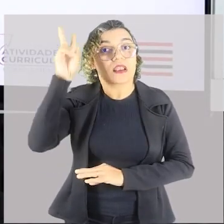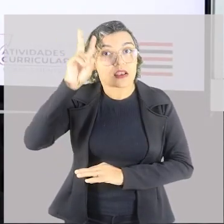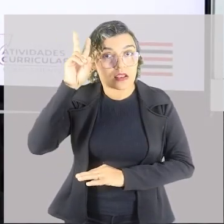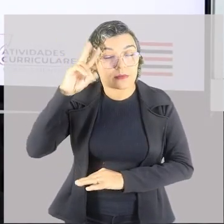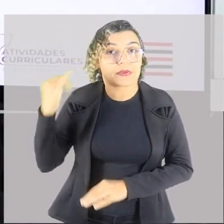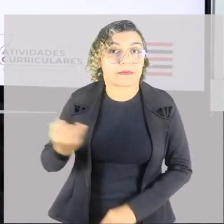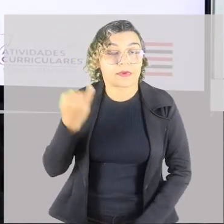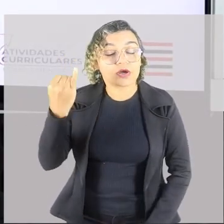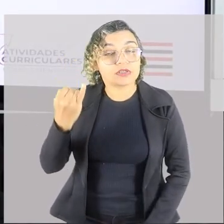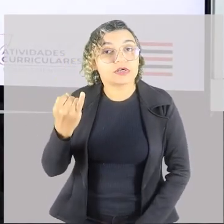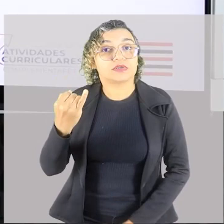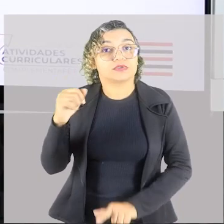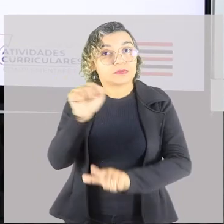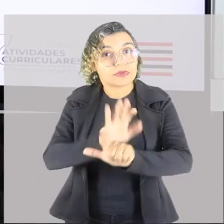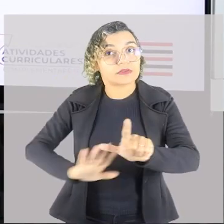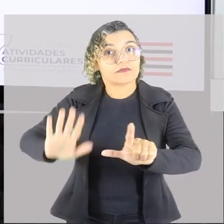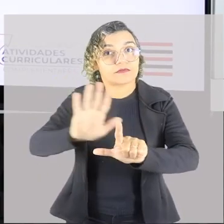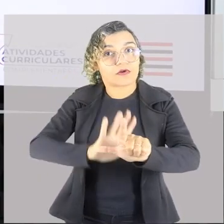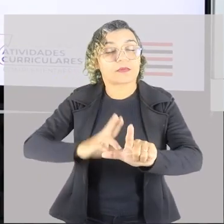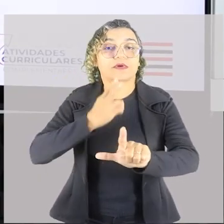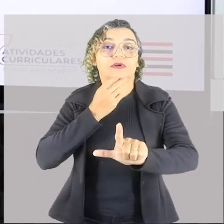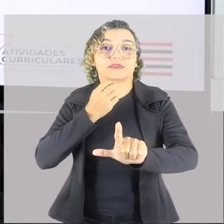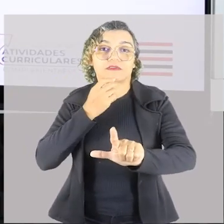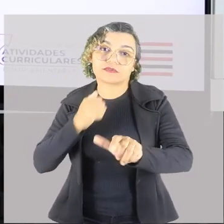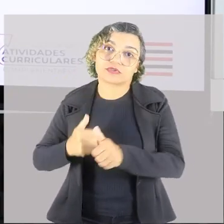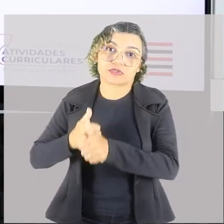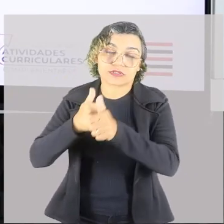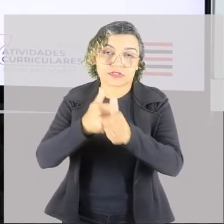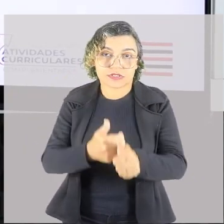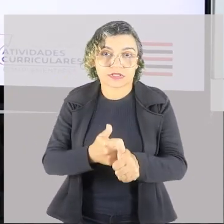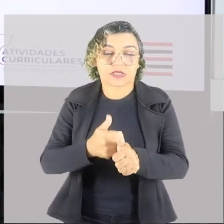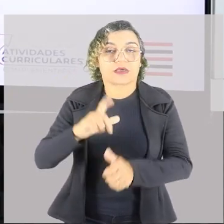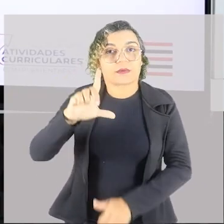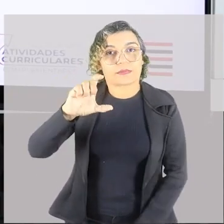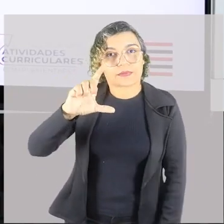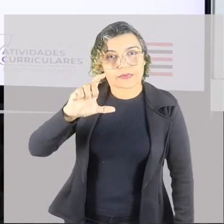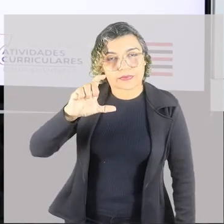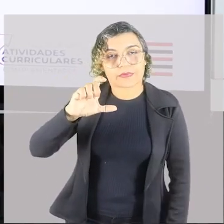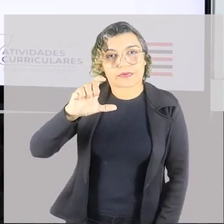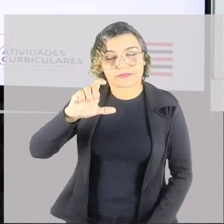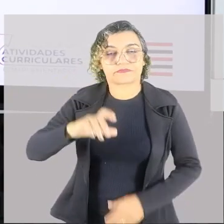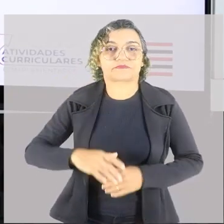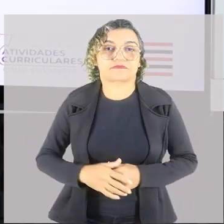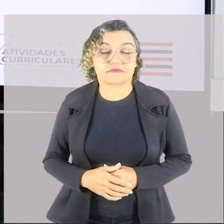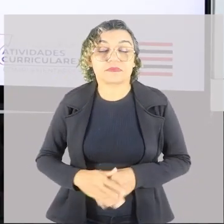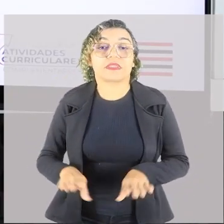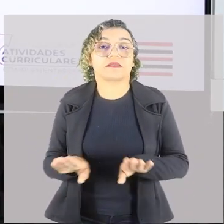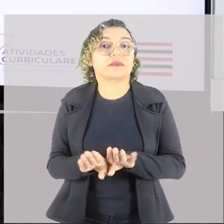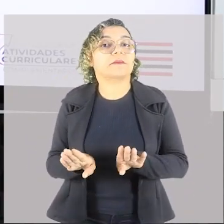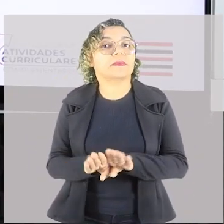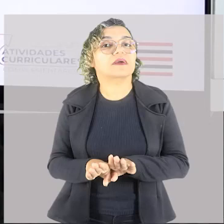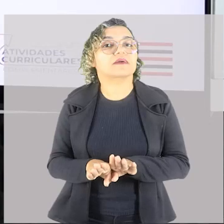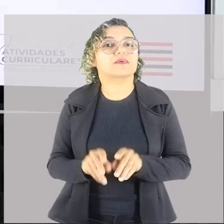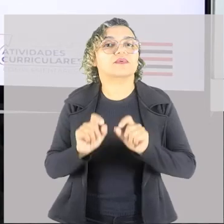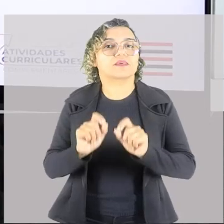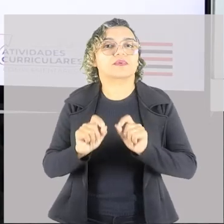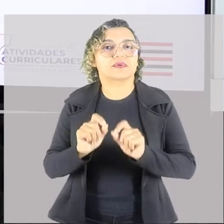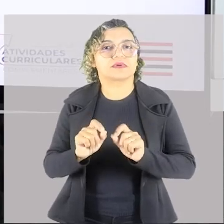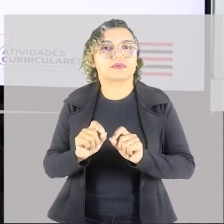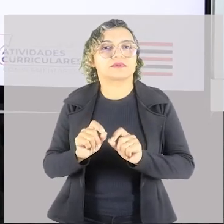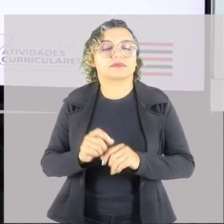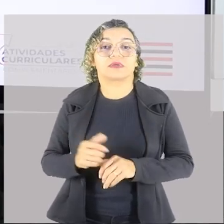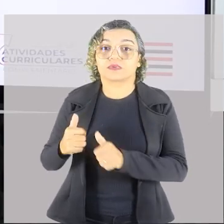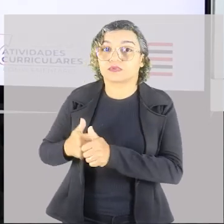seguir a plataforma Gonçalves Dias no Instagram, @plataforma Goncalves Dias, e também de